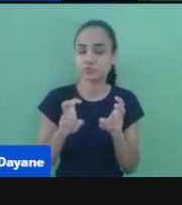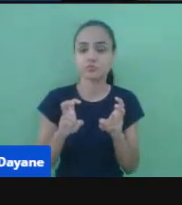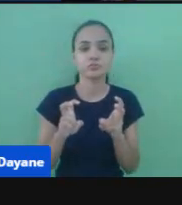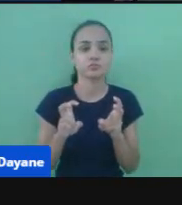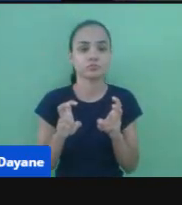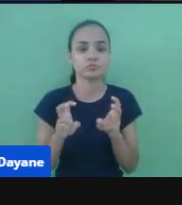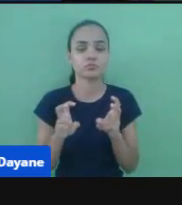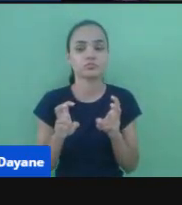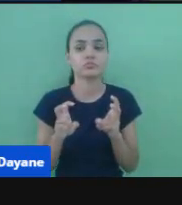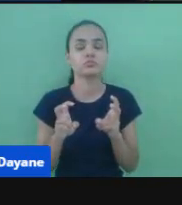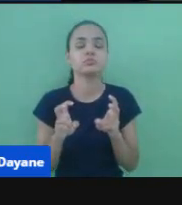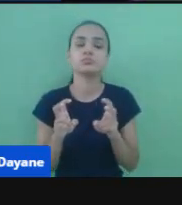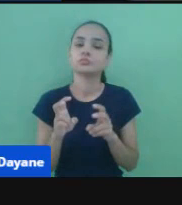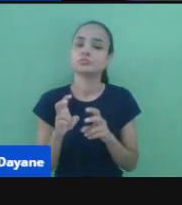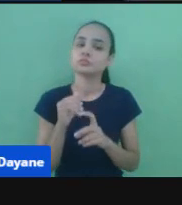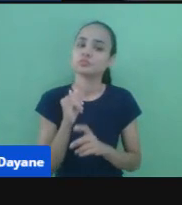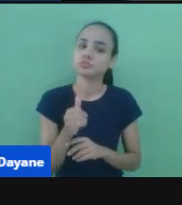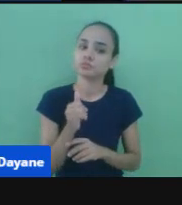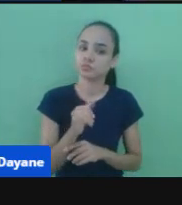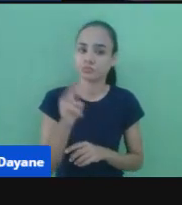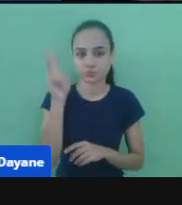viés deles. Então,